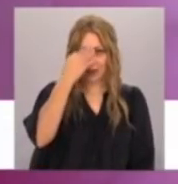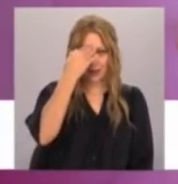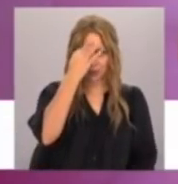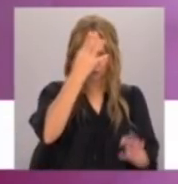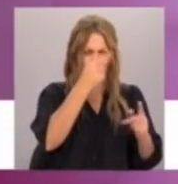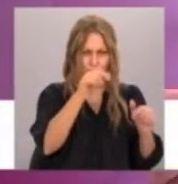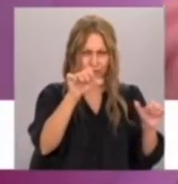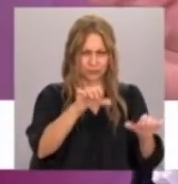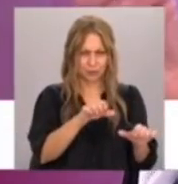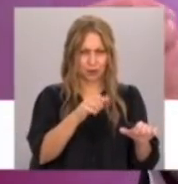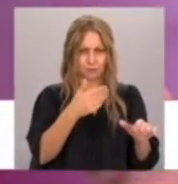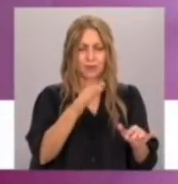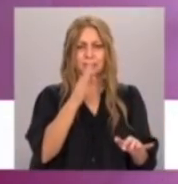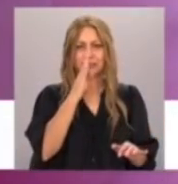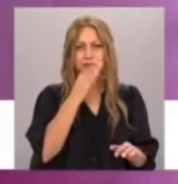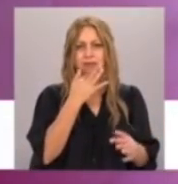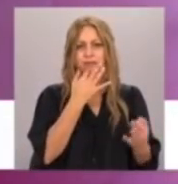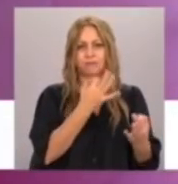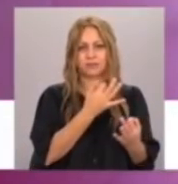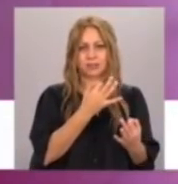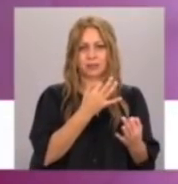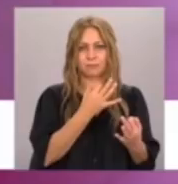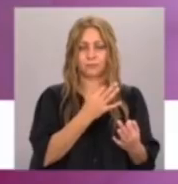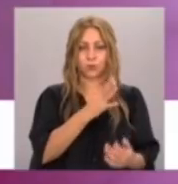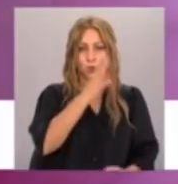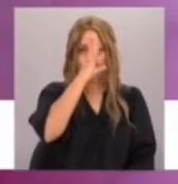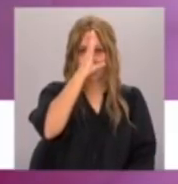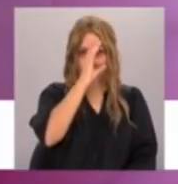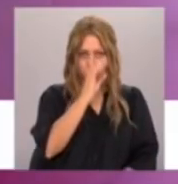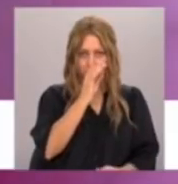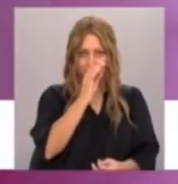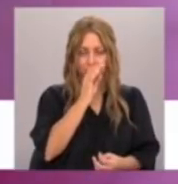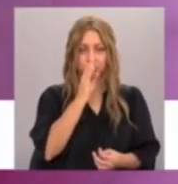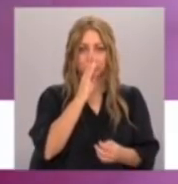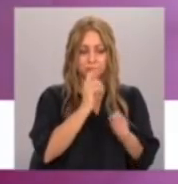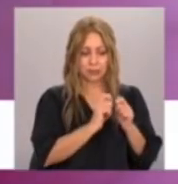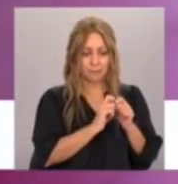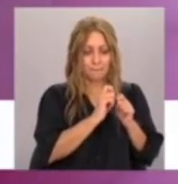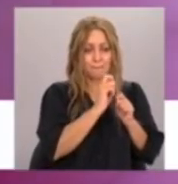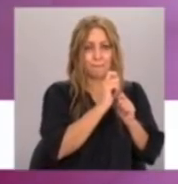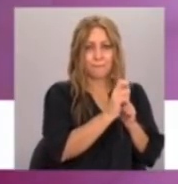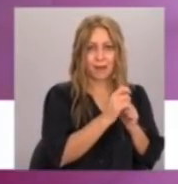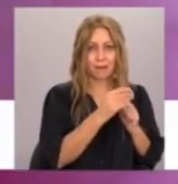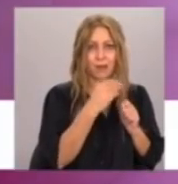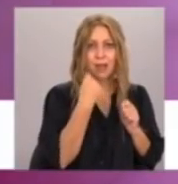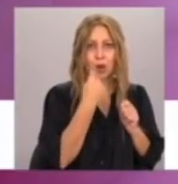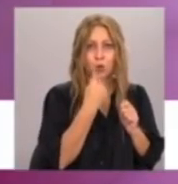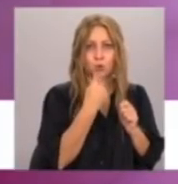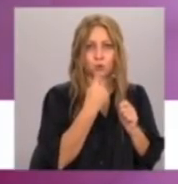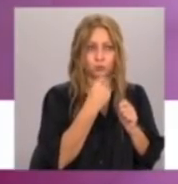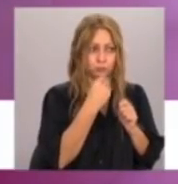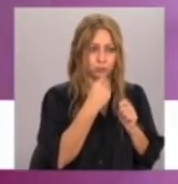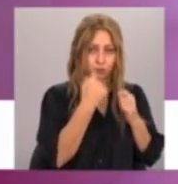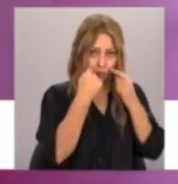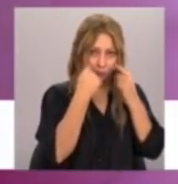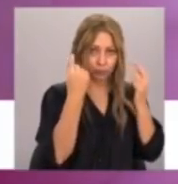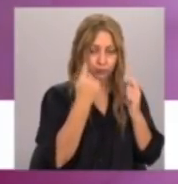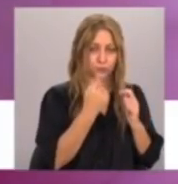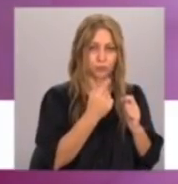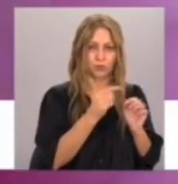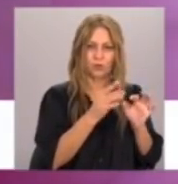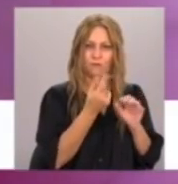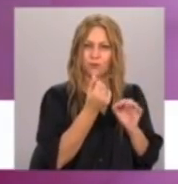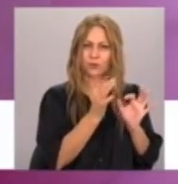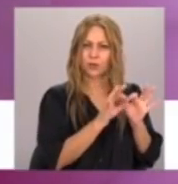mal calculado não assistiu a verdade o Estadual permitir ao pagar a frequência de colégios privados é muitas das crianças de Portugal